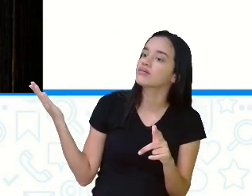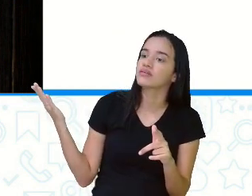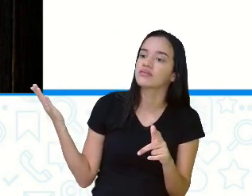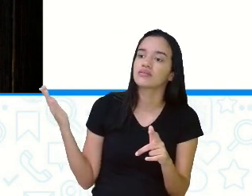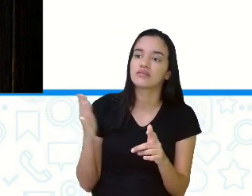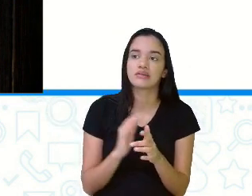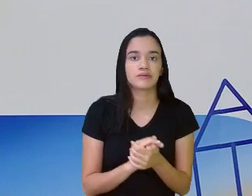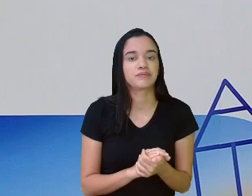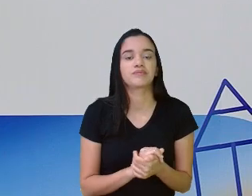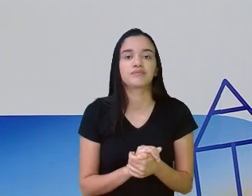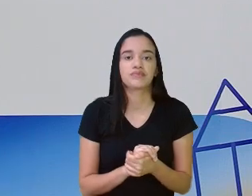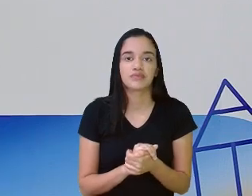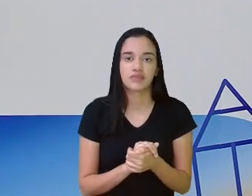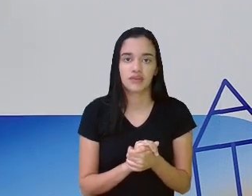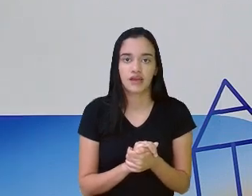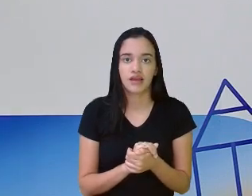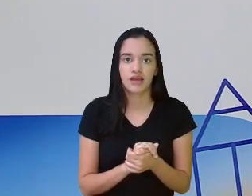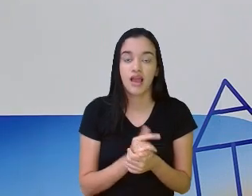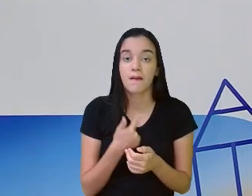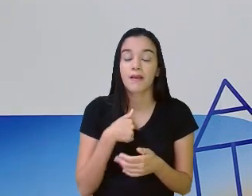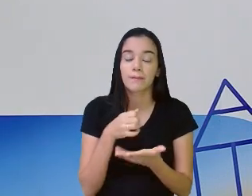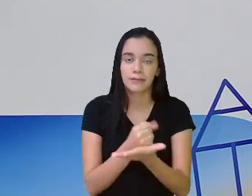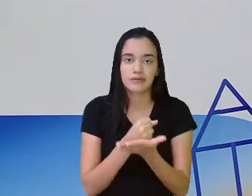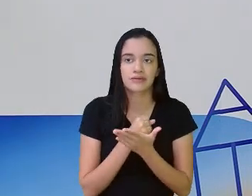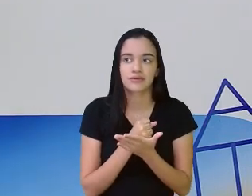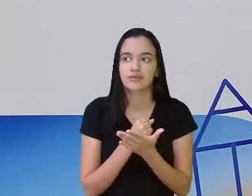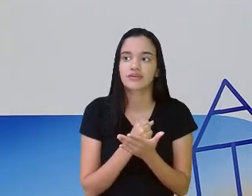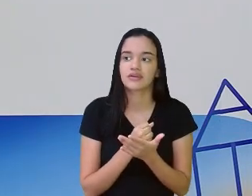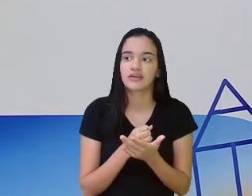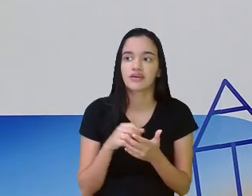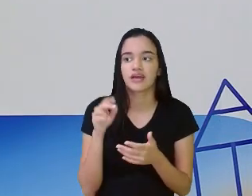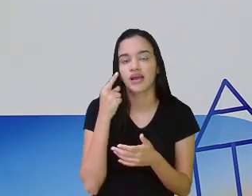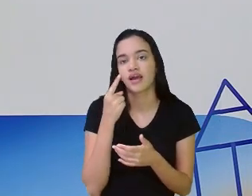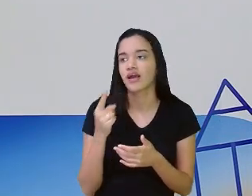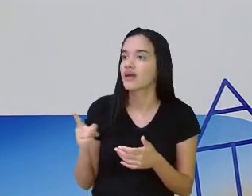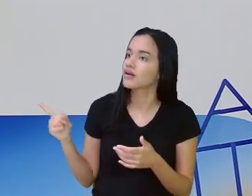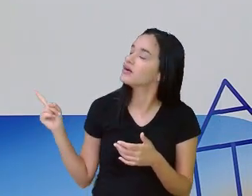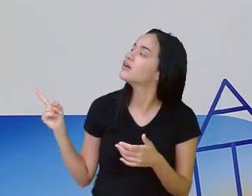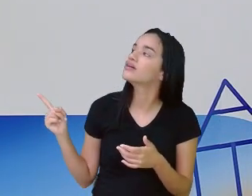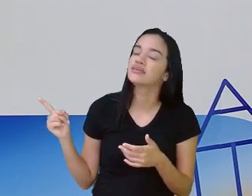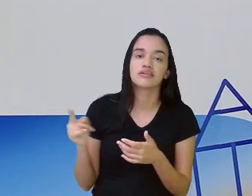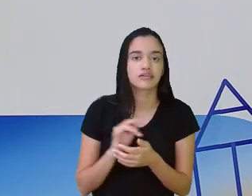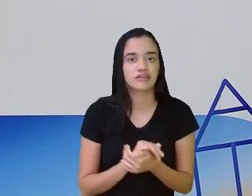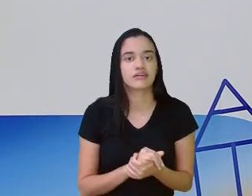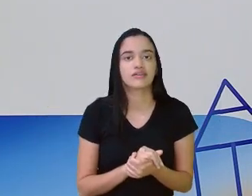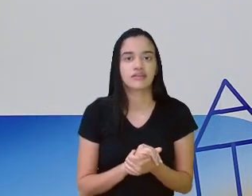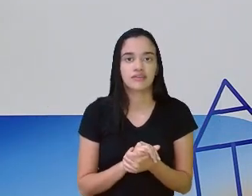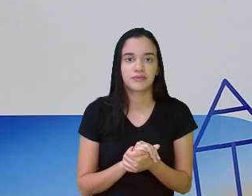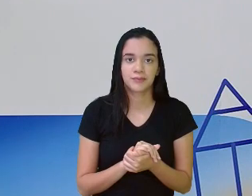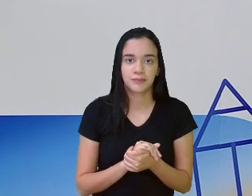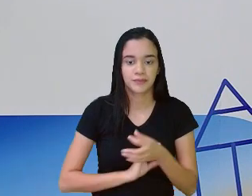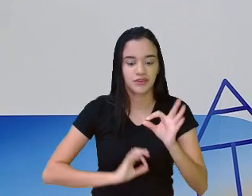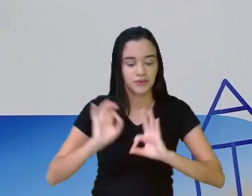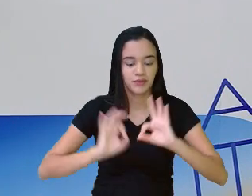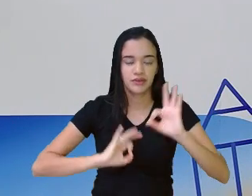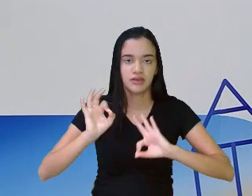trouxe eles para me auxiliar e vou pegar exatamente as frações que eu tenho aqui.